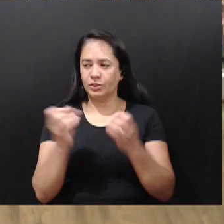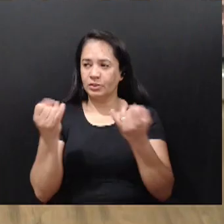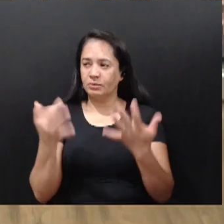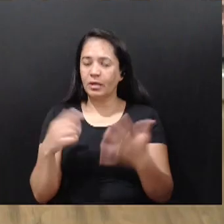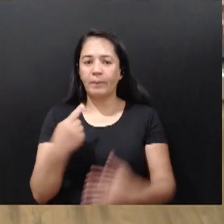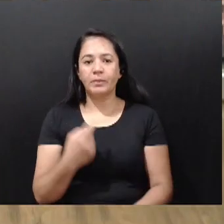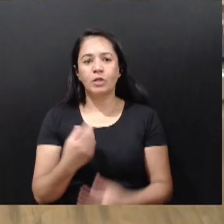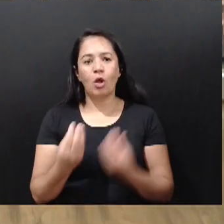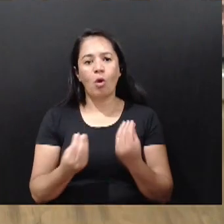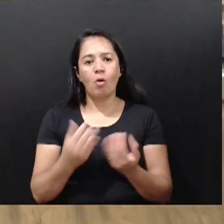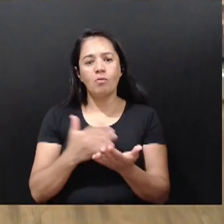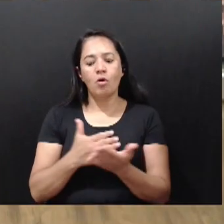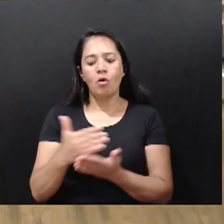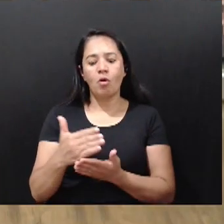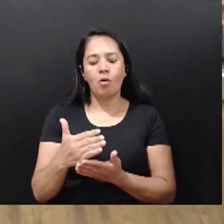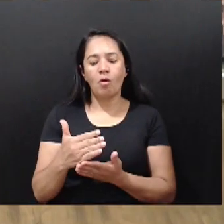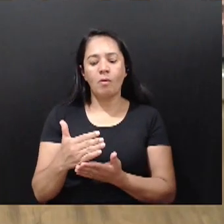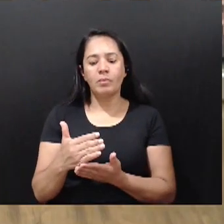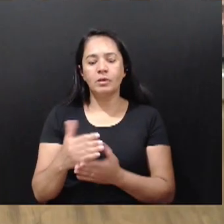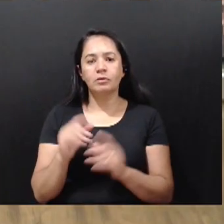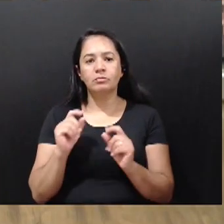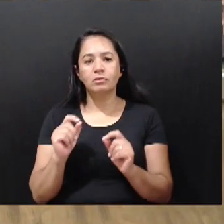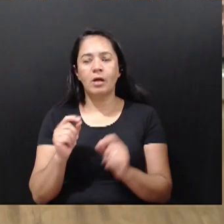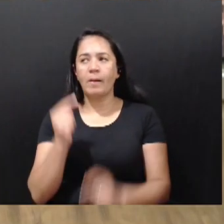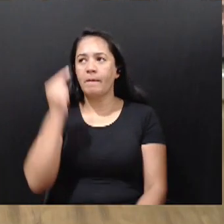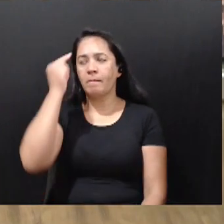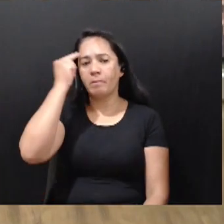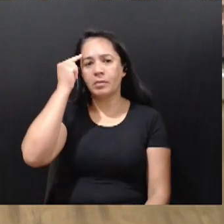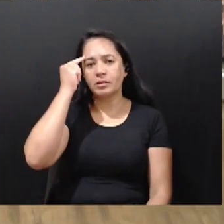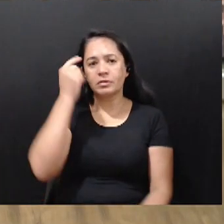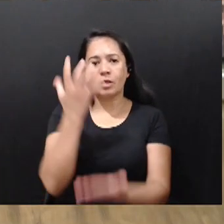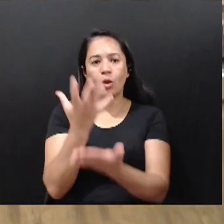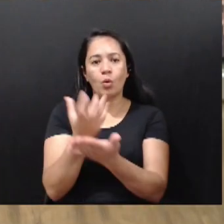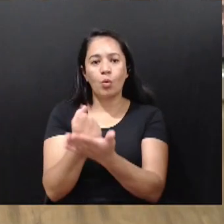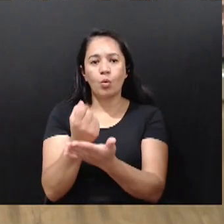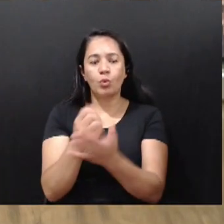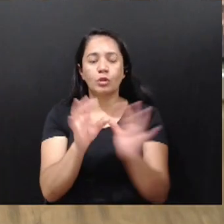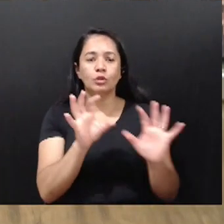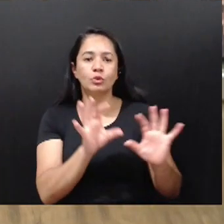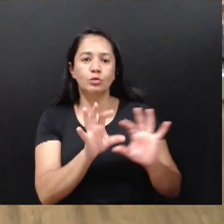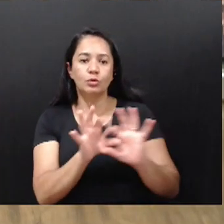essa ideia de pensar nesse aplicativo no contexto aí do município.